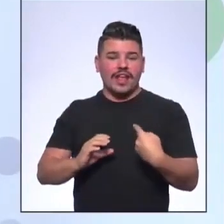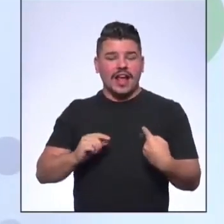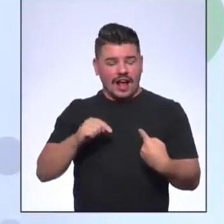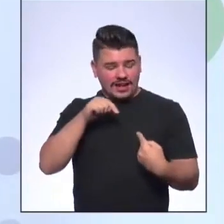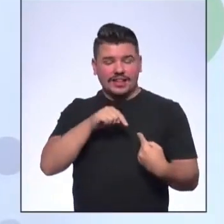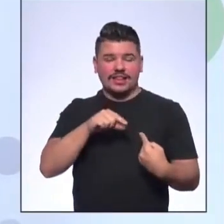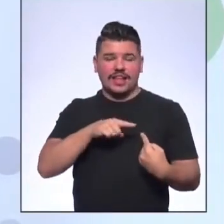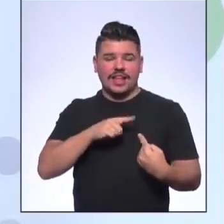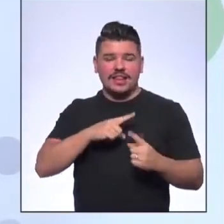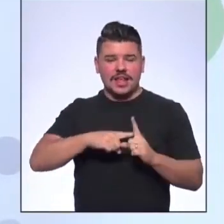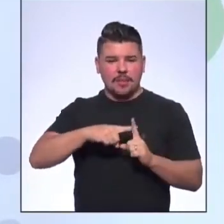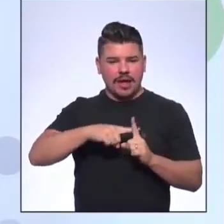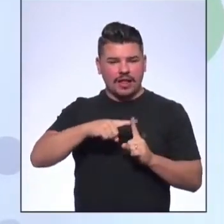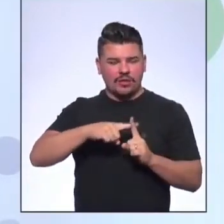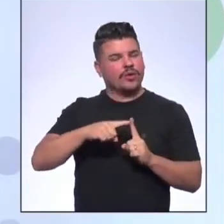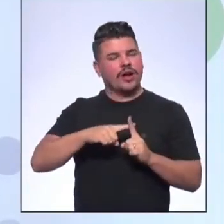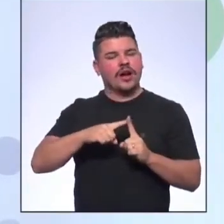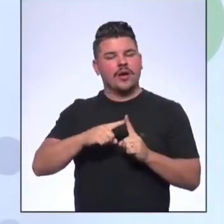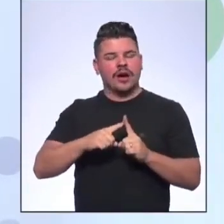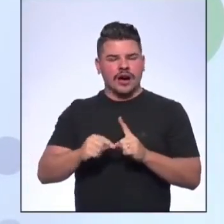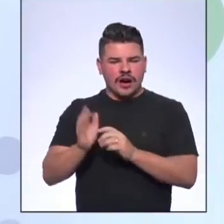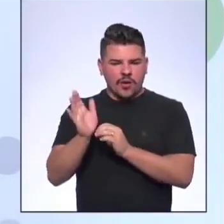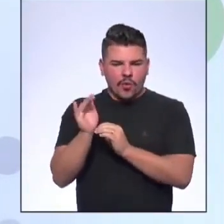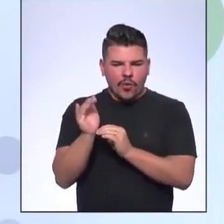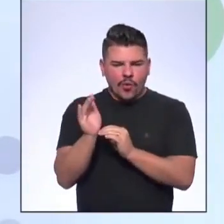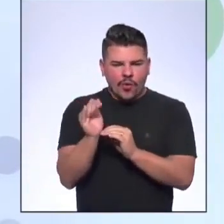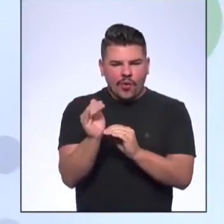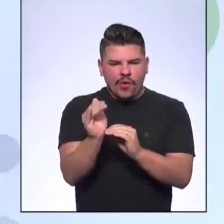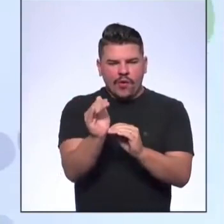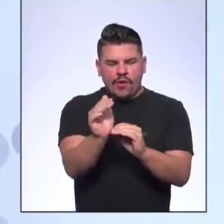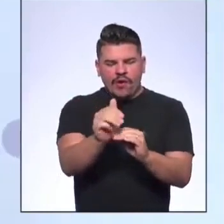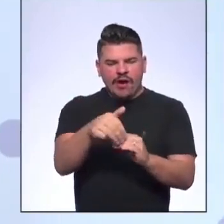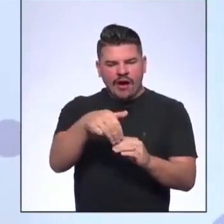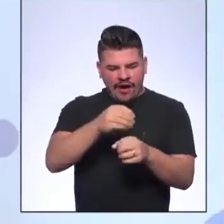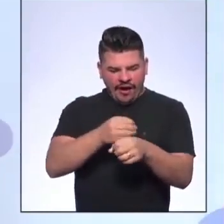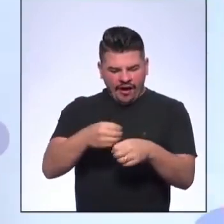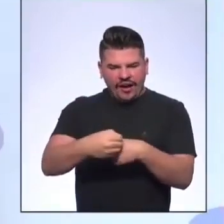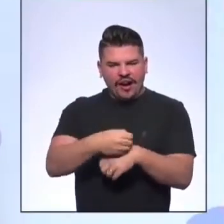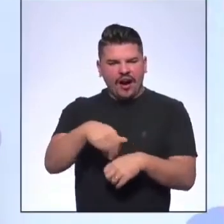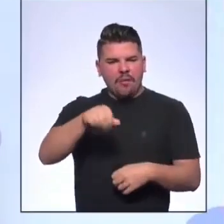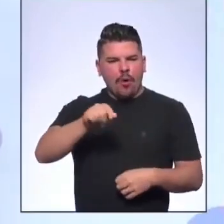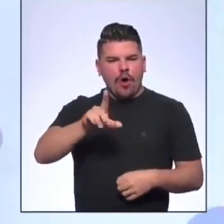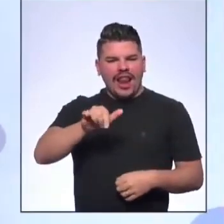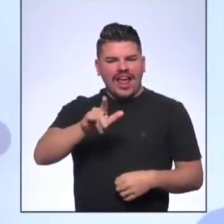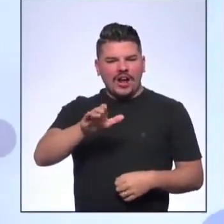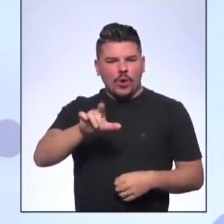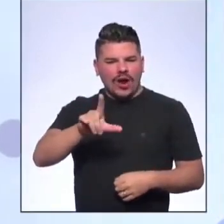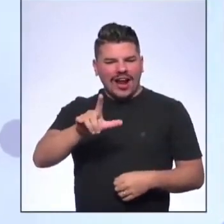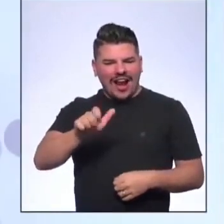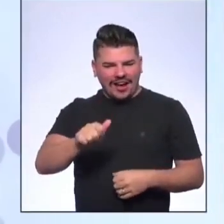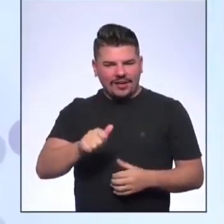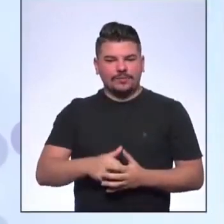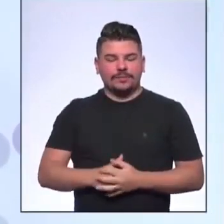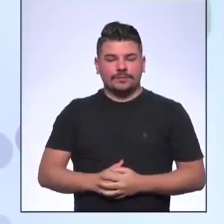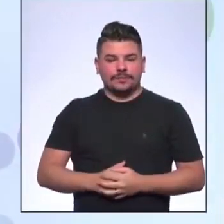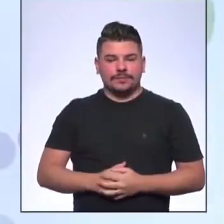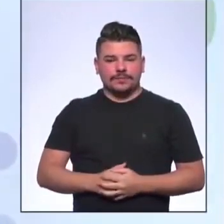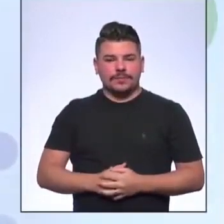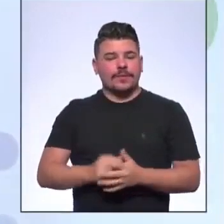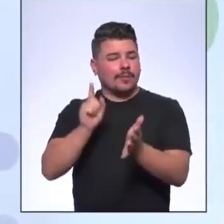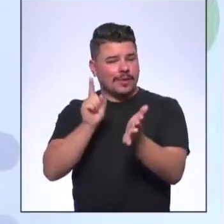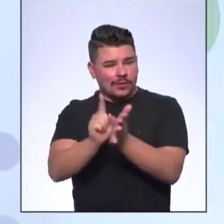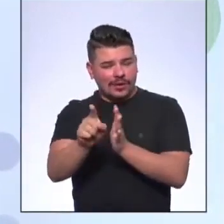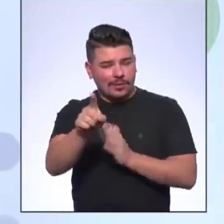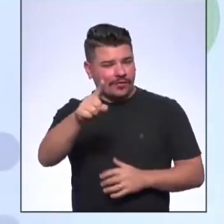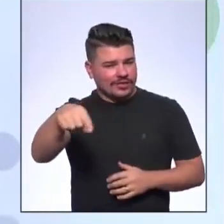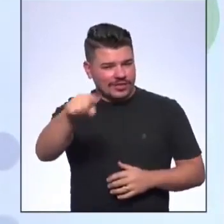moléculas, assim por diante. Fizemos aquela experiência ali da questão do Joule, né? Certo? Uma perguntinha para vocês aí, ó.